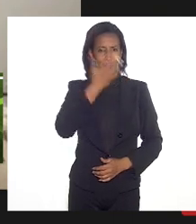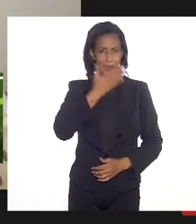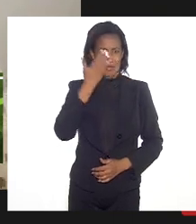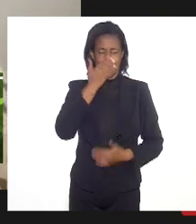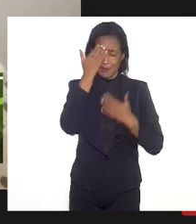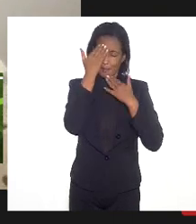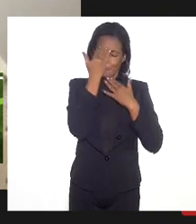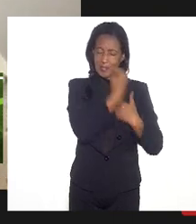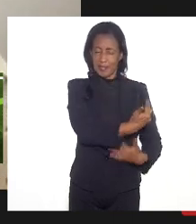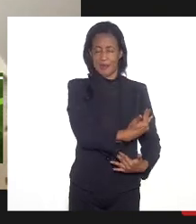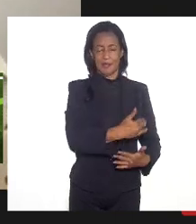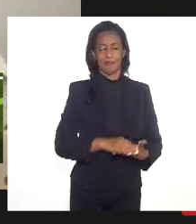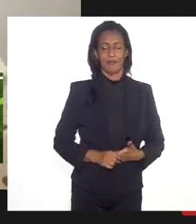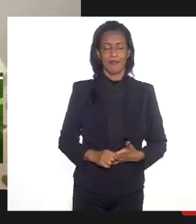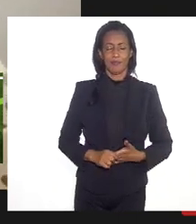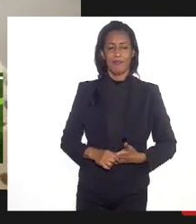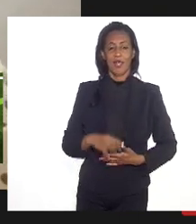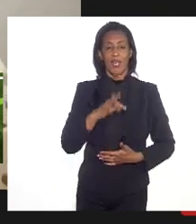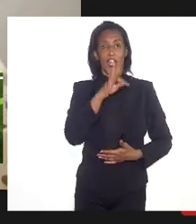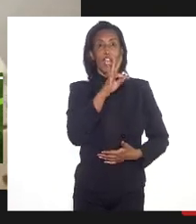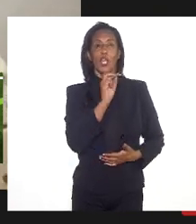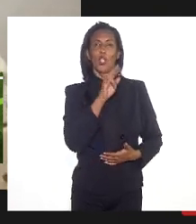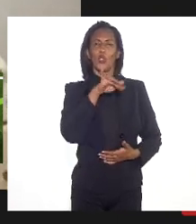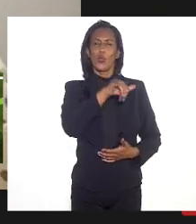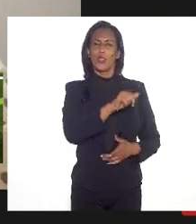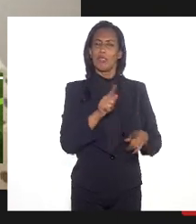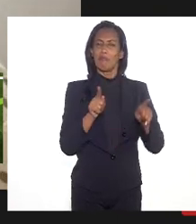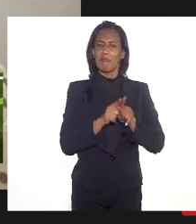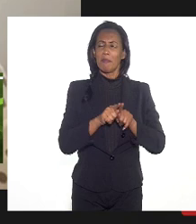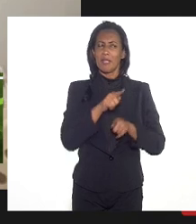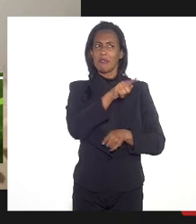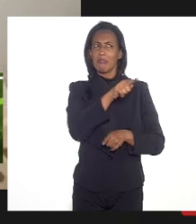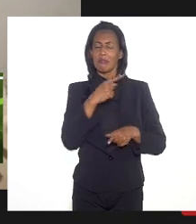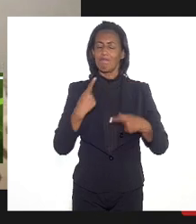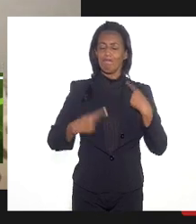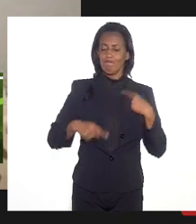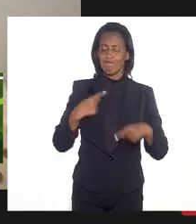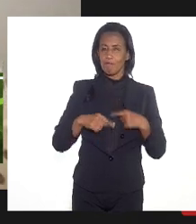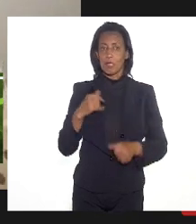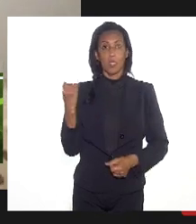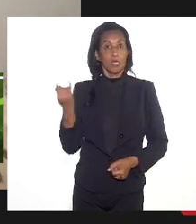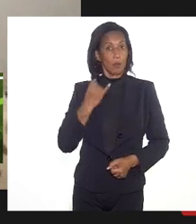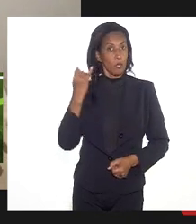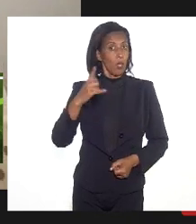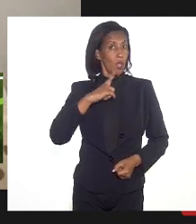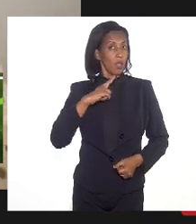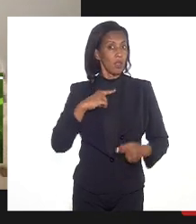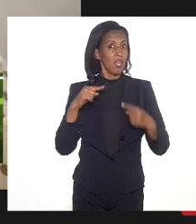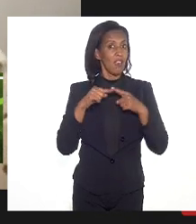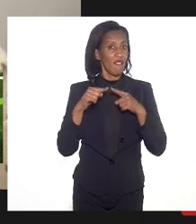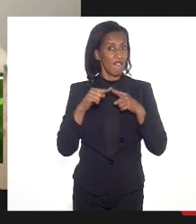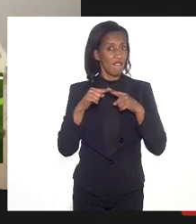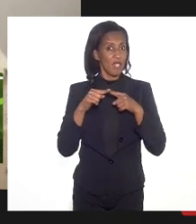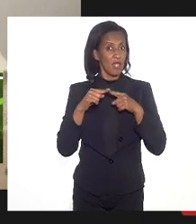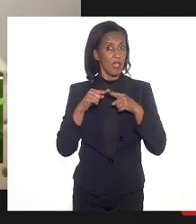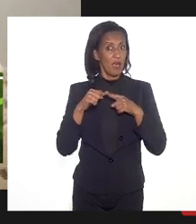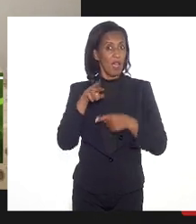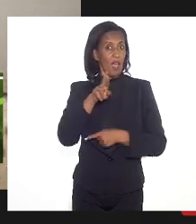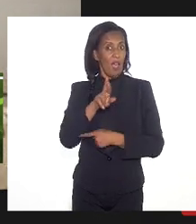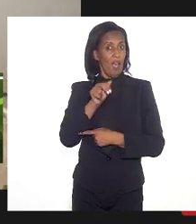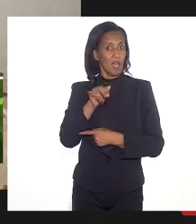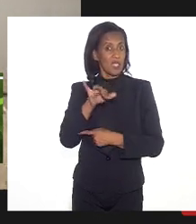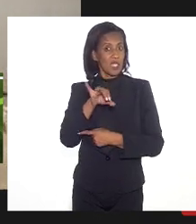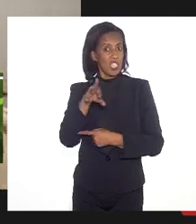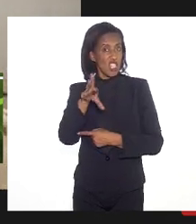E o senhor Toninho também trouxe um debate que é muito fundamental, né? Que tem a ver com o racismo ambiental, já